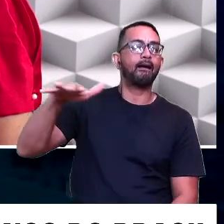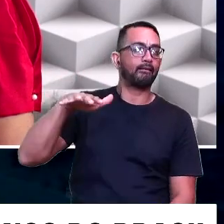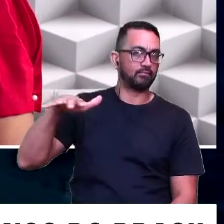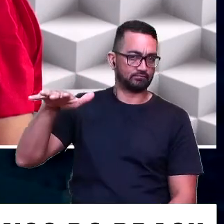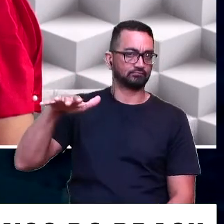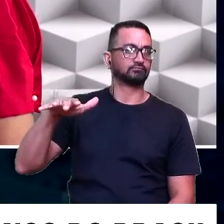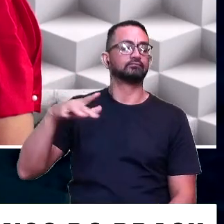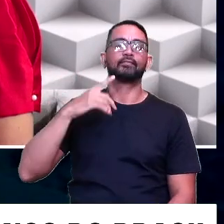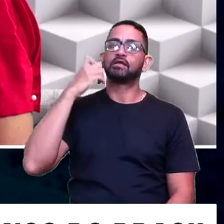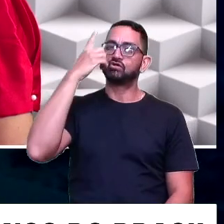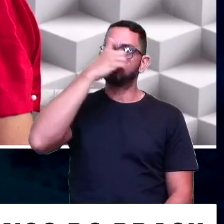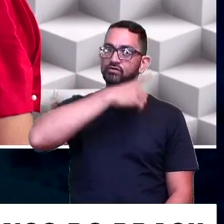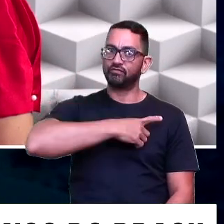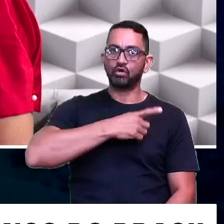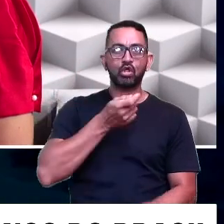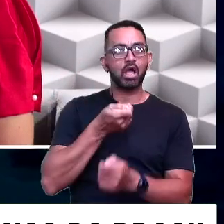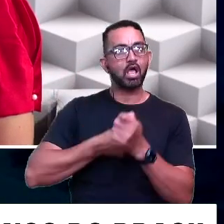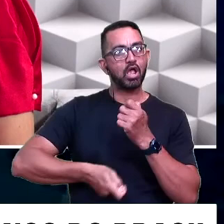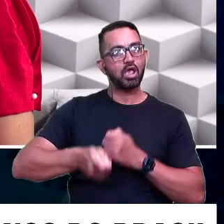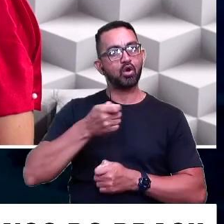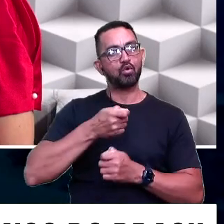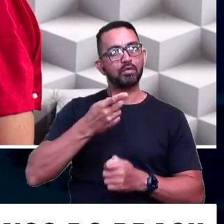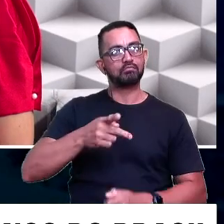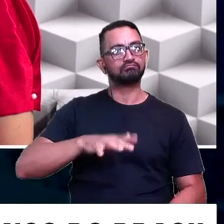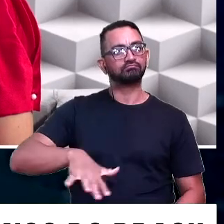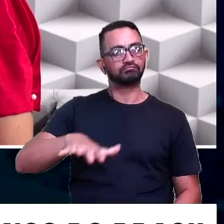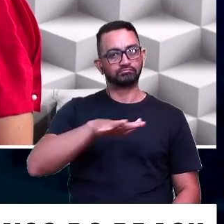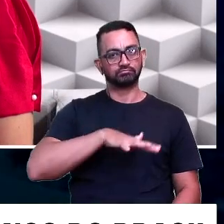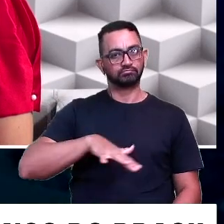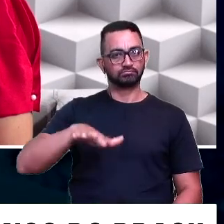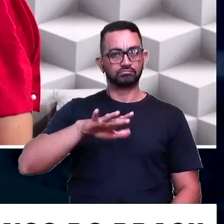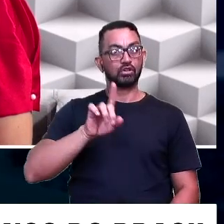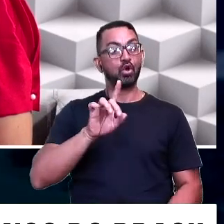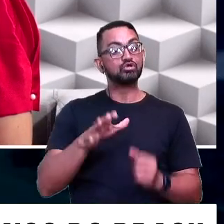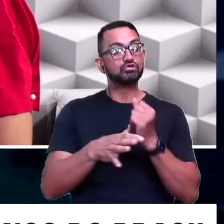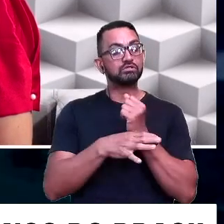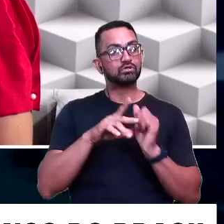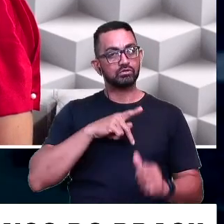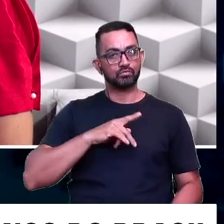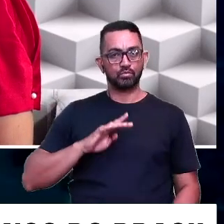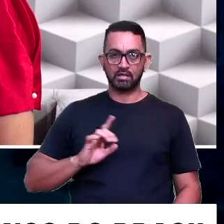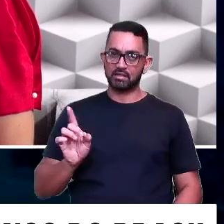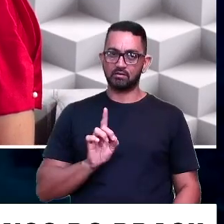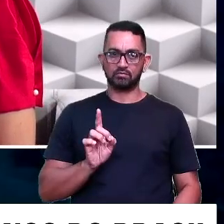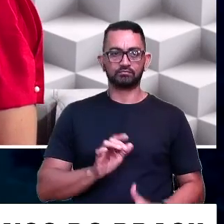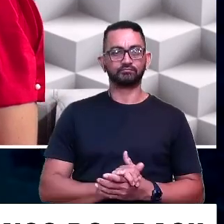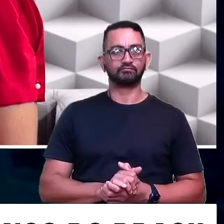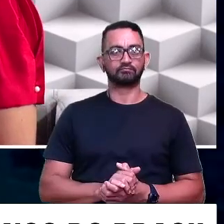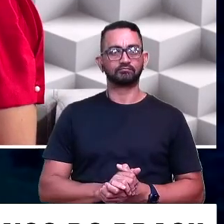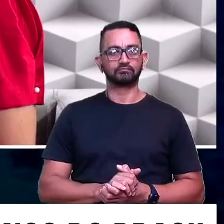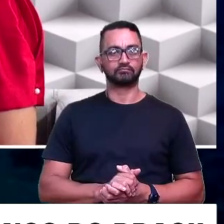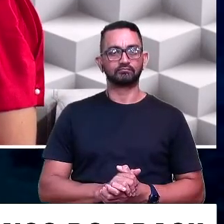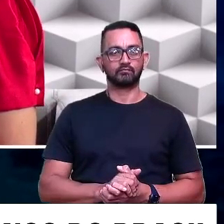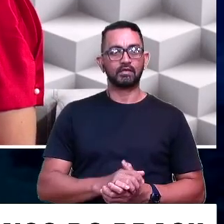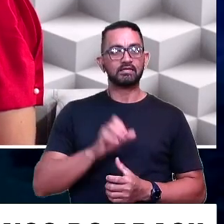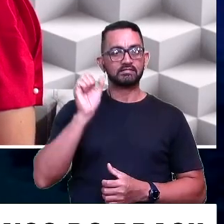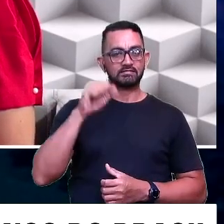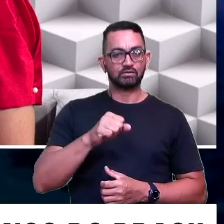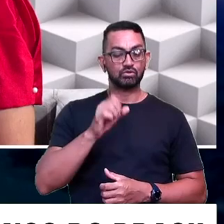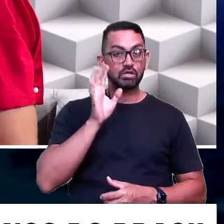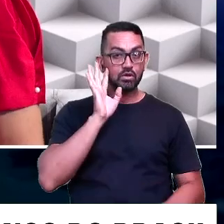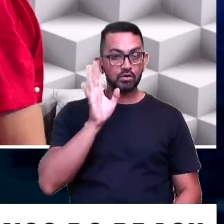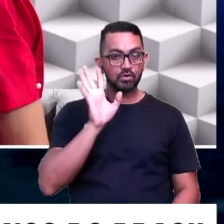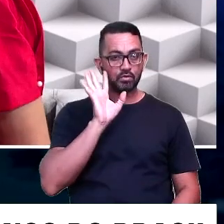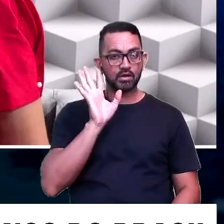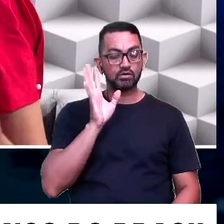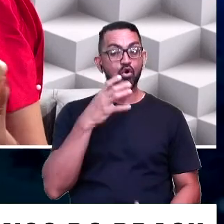compras por lá. Então, é uma dificuldade para a economia mesmo de toda a região, não é só uma questão de segurança pública, né? Sem dúvida nenhuma, viu,